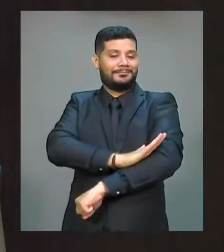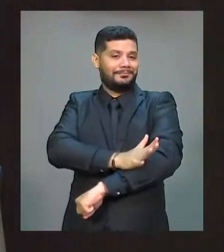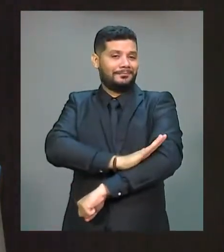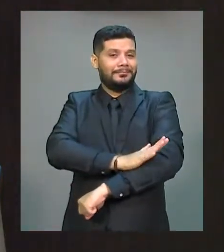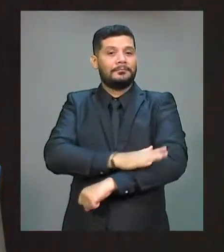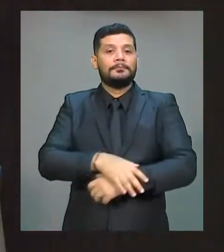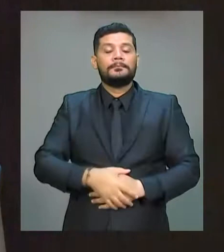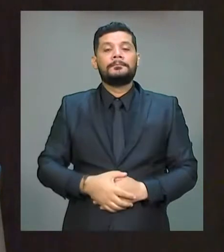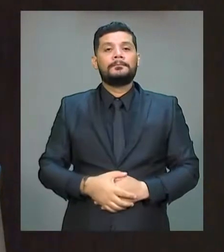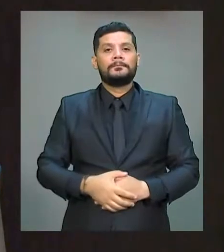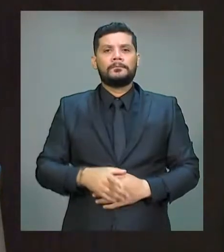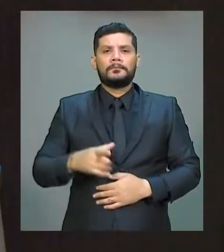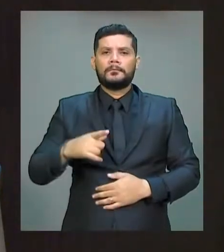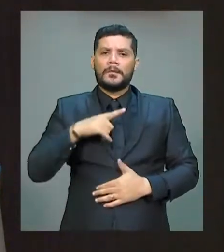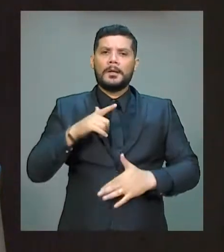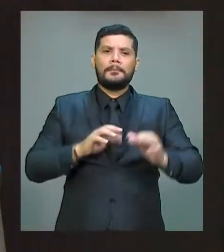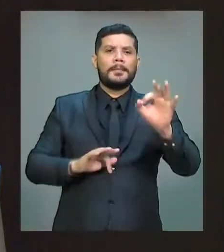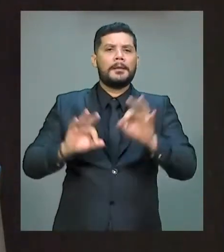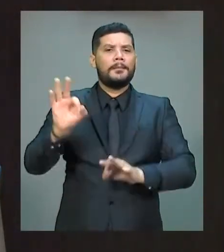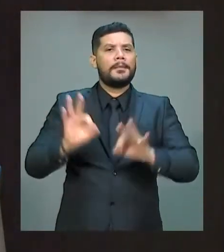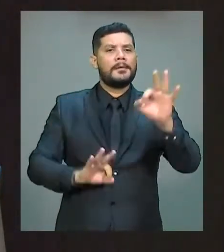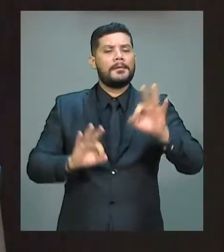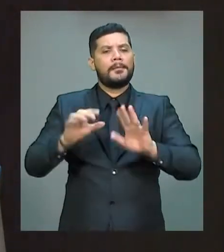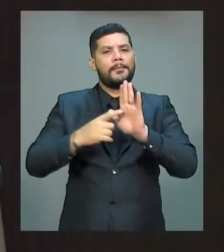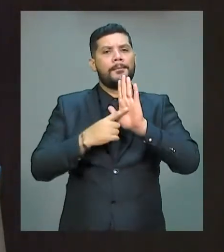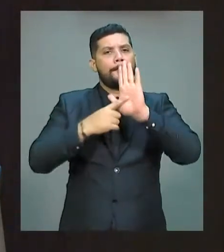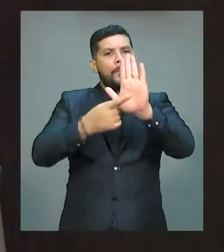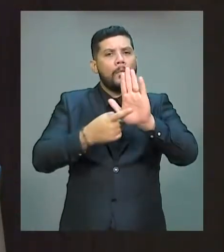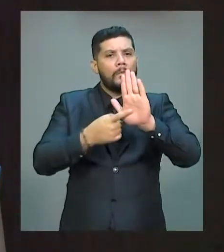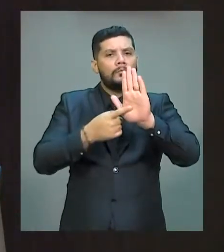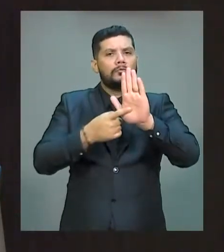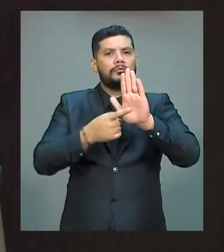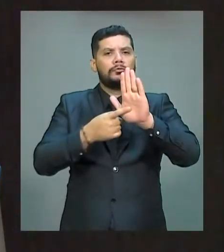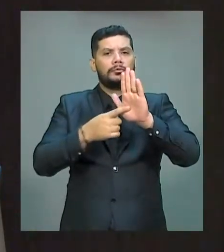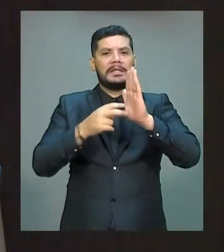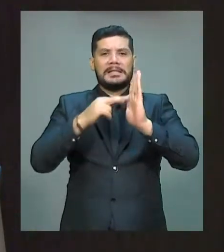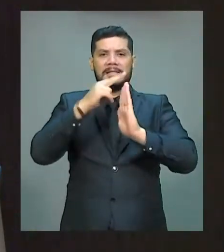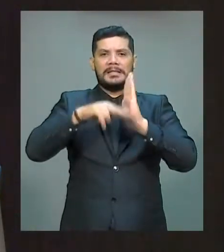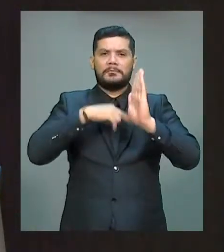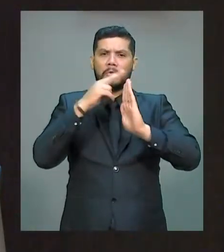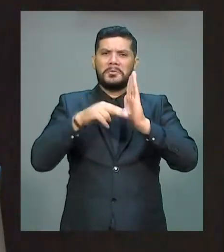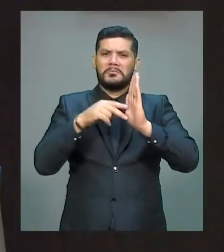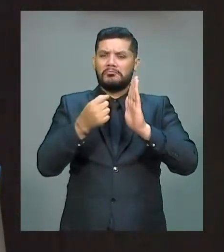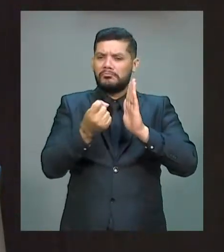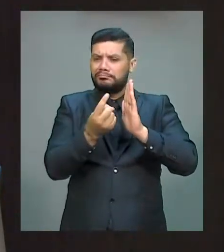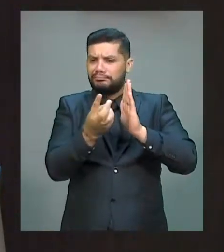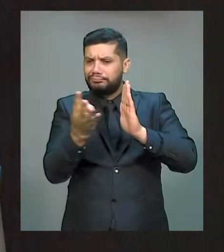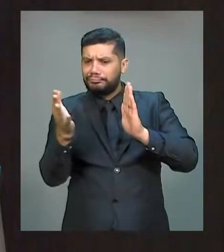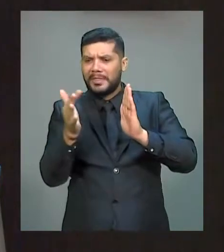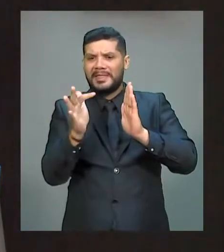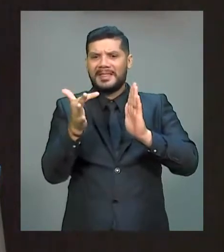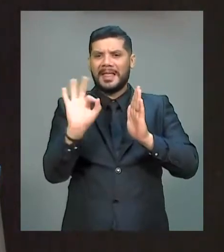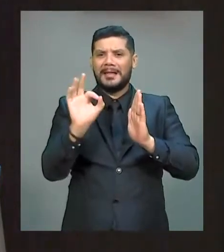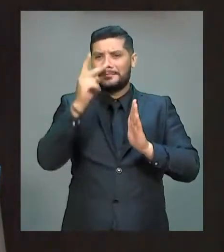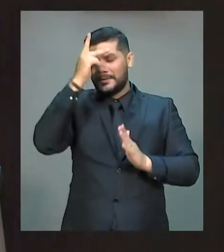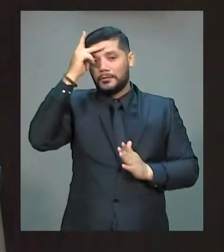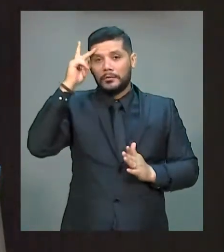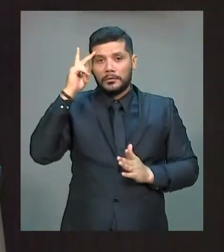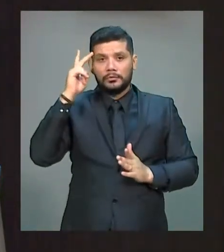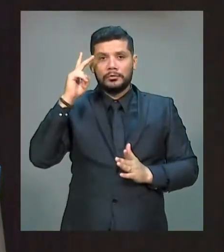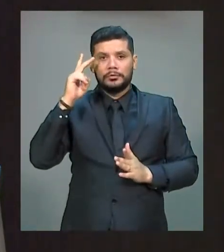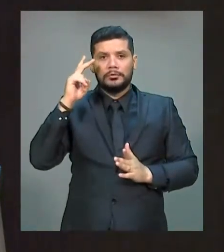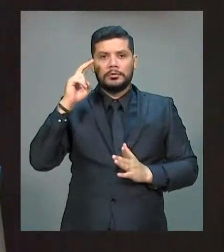fez atos simbólicos, basicamente simbólicos, com não mais de 10 pessoas, segurando panelas vazias